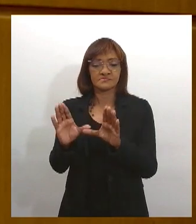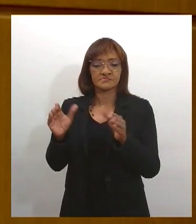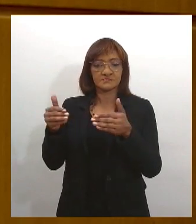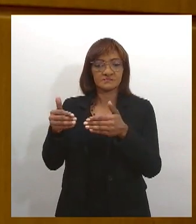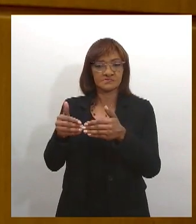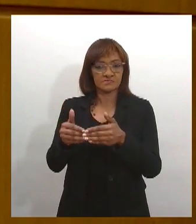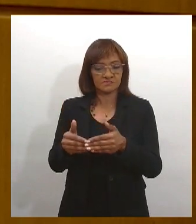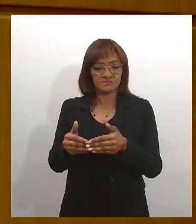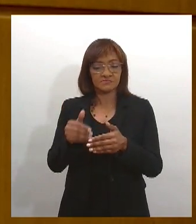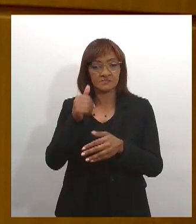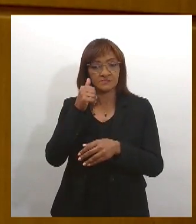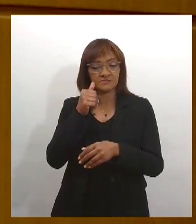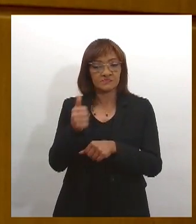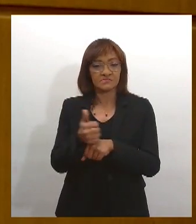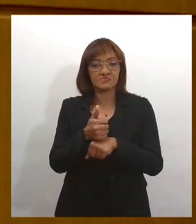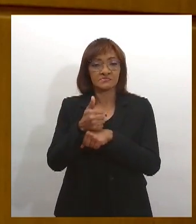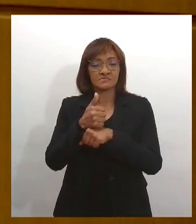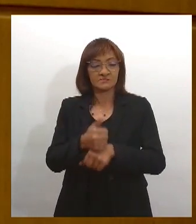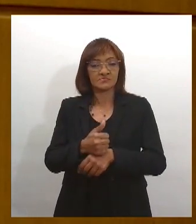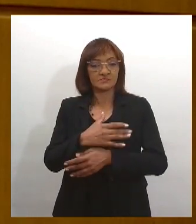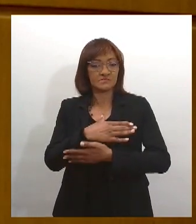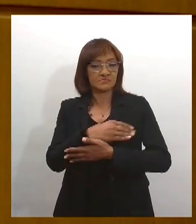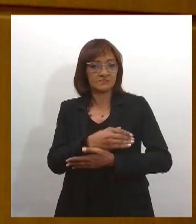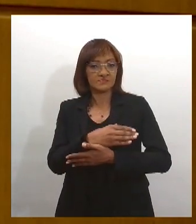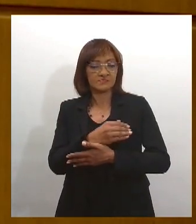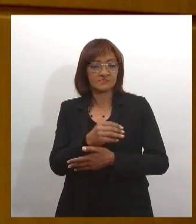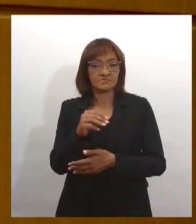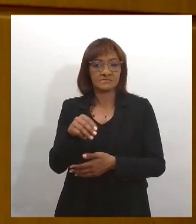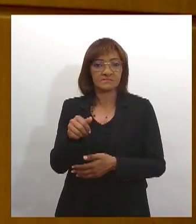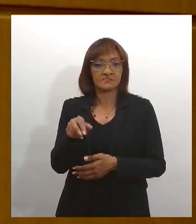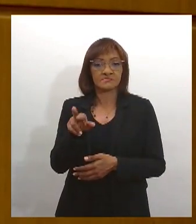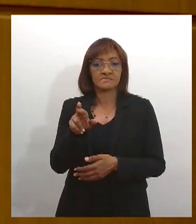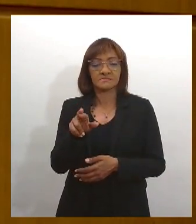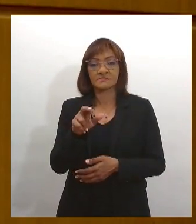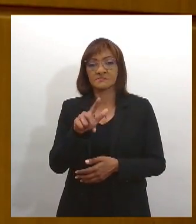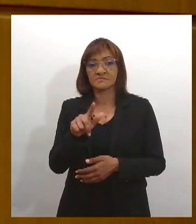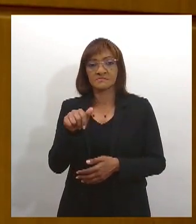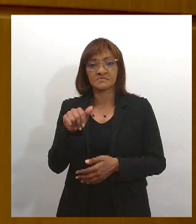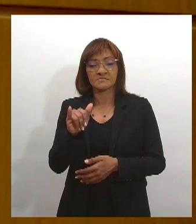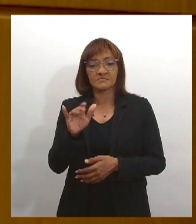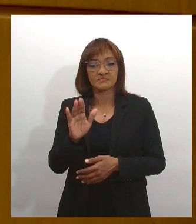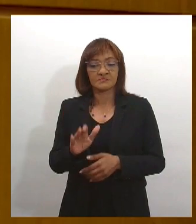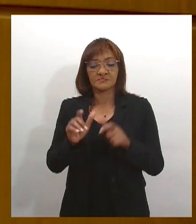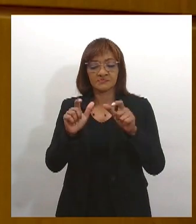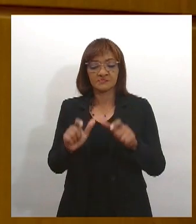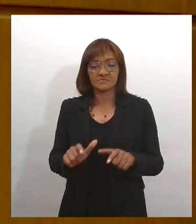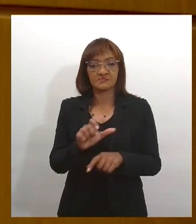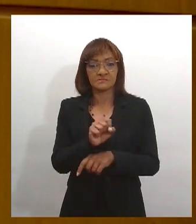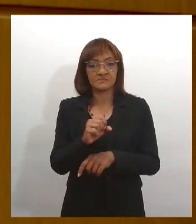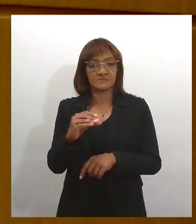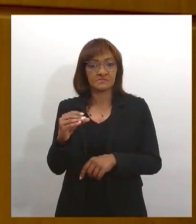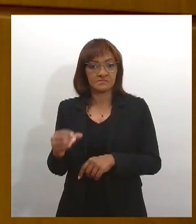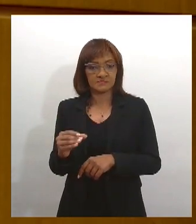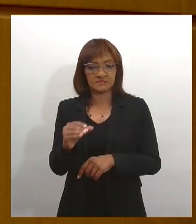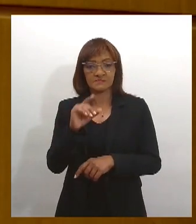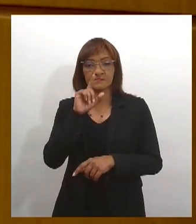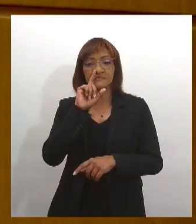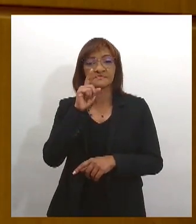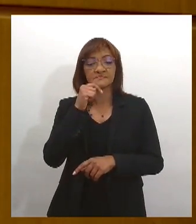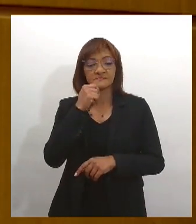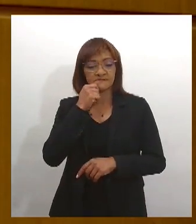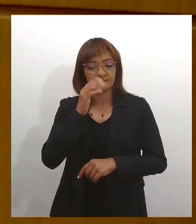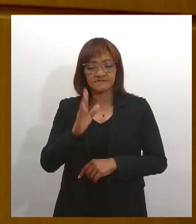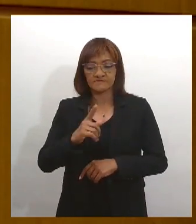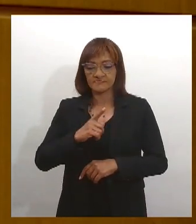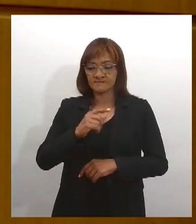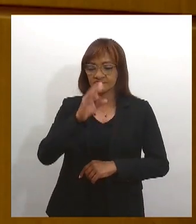Marli Sarney, localizado no bairro José Conrado de Araújo, em Aracaju, que oferta gratuitamente